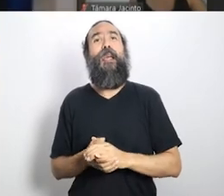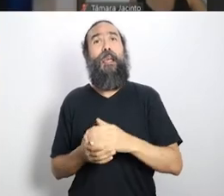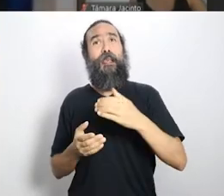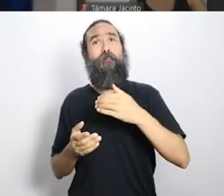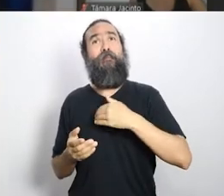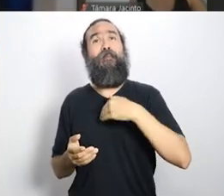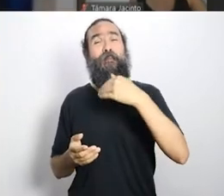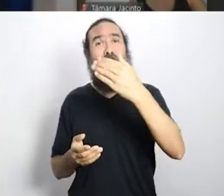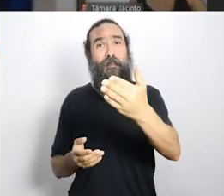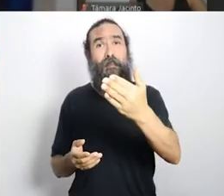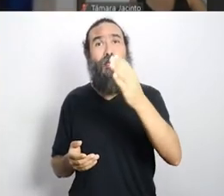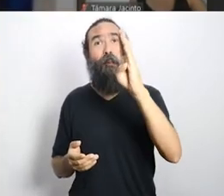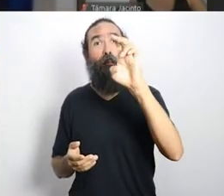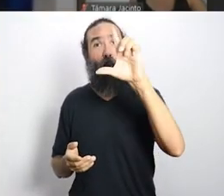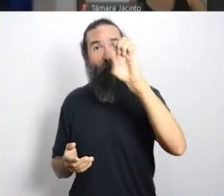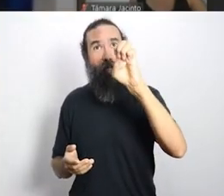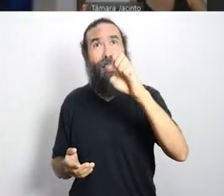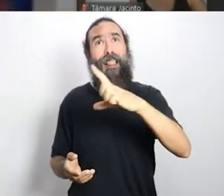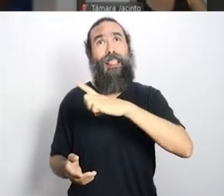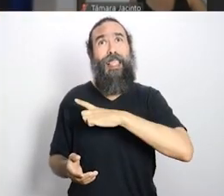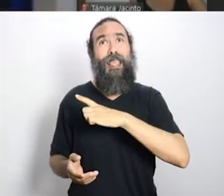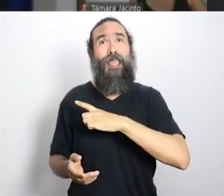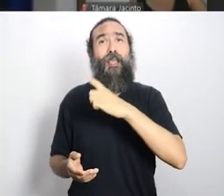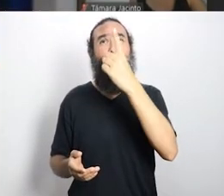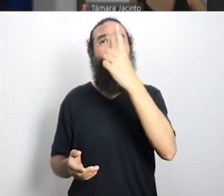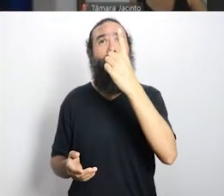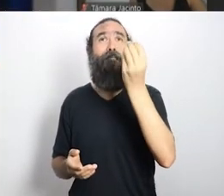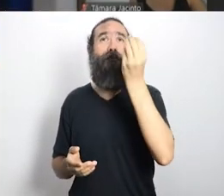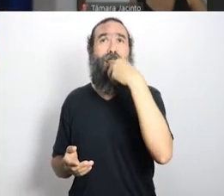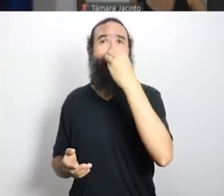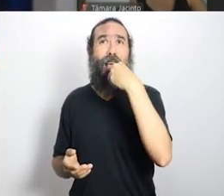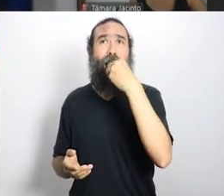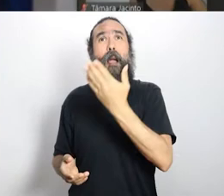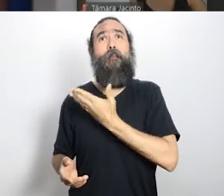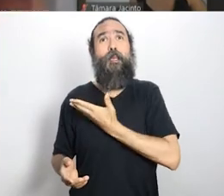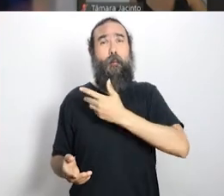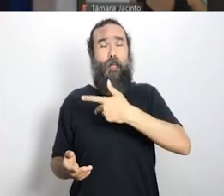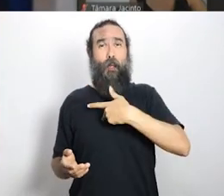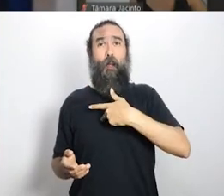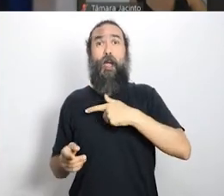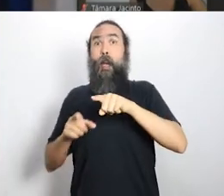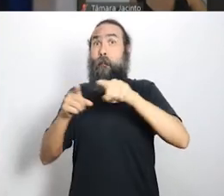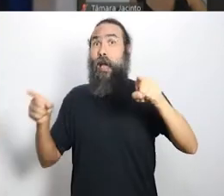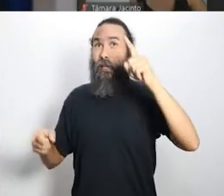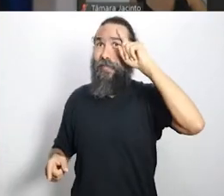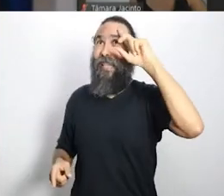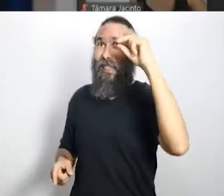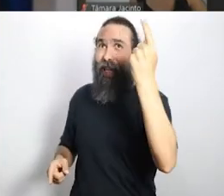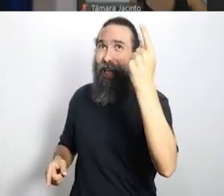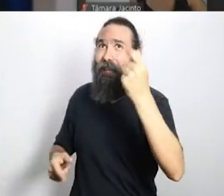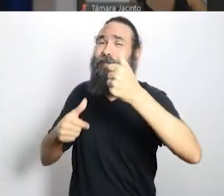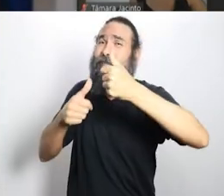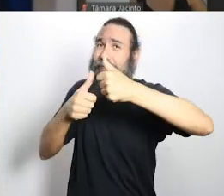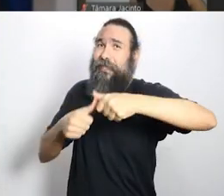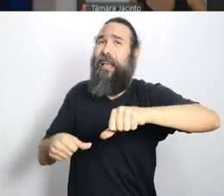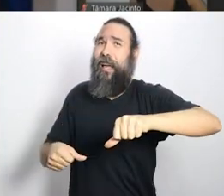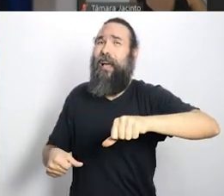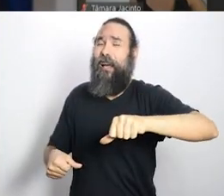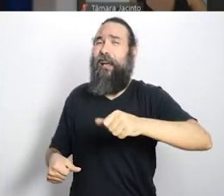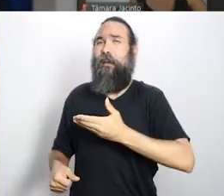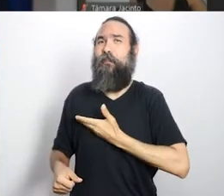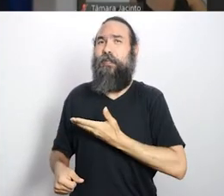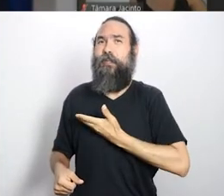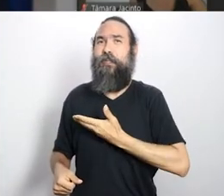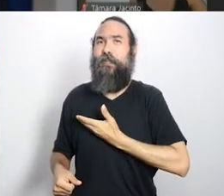quilarino meu. Mas a ideia estala, quilarino meu.